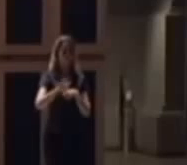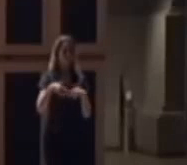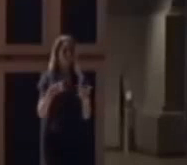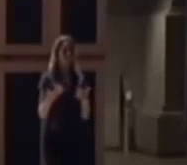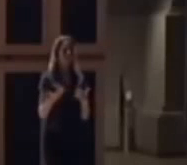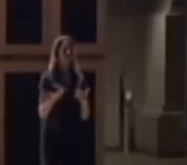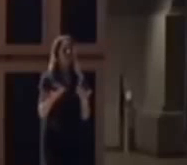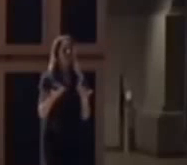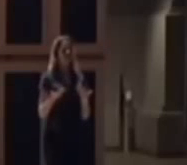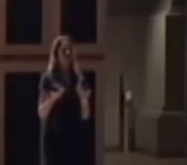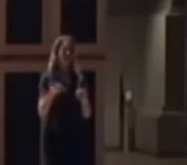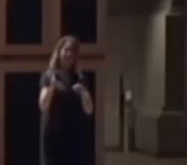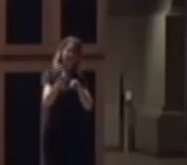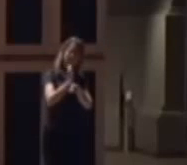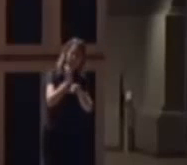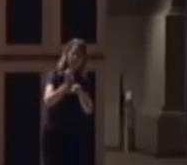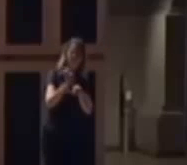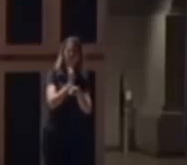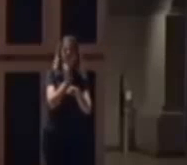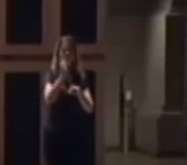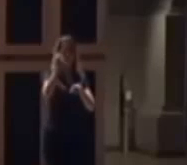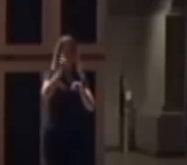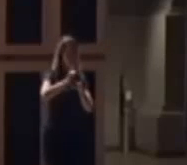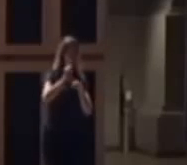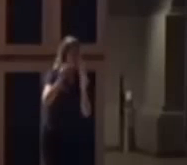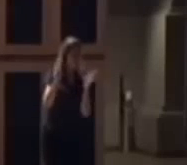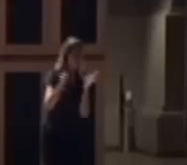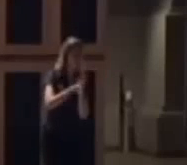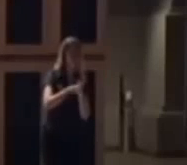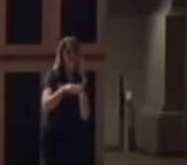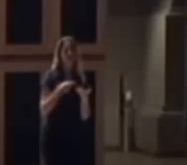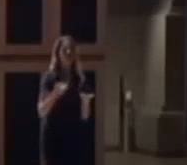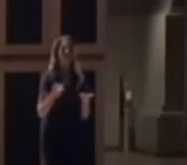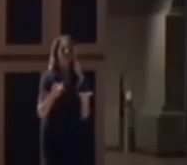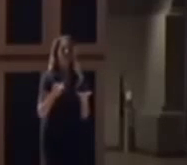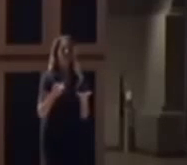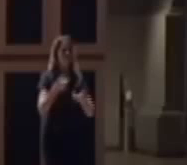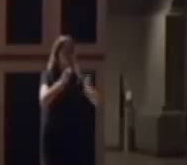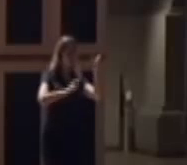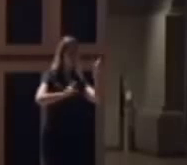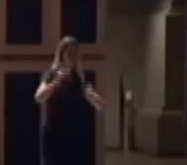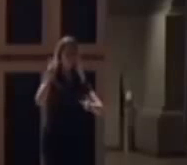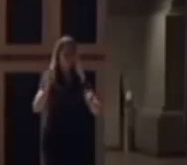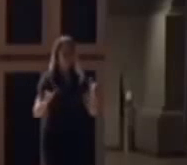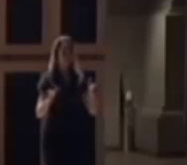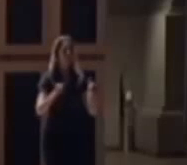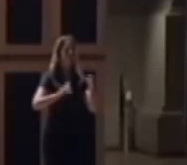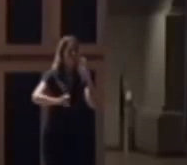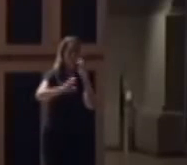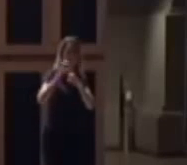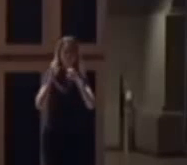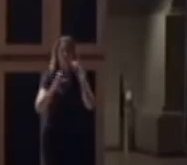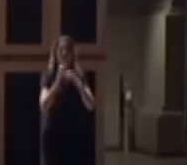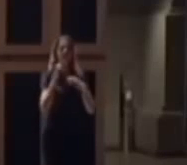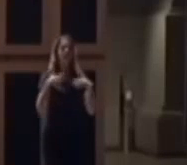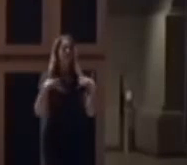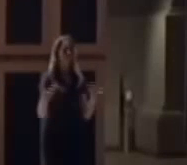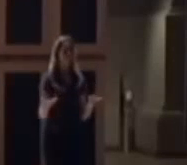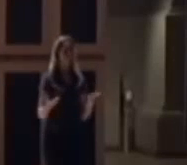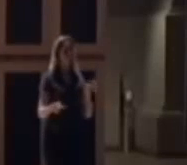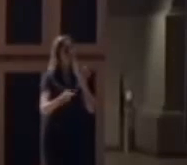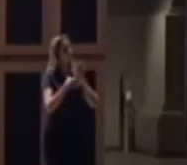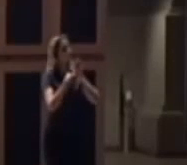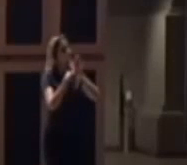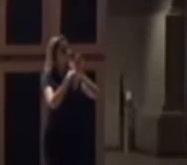as estratégias de gestão, de articulação entre esses atores todos, de comunicação. Então, um papel também